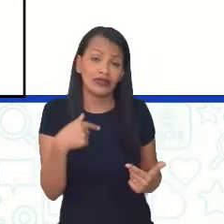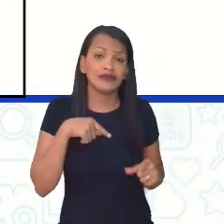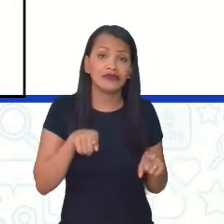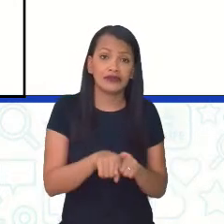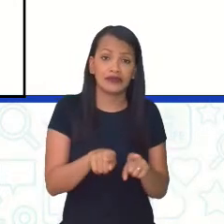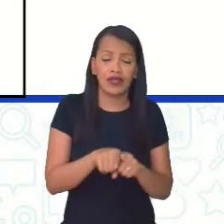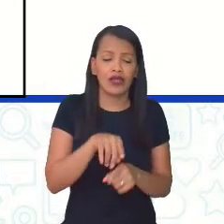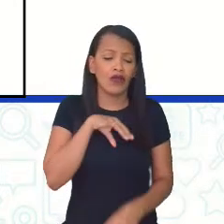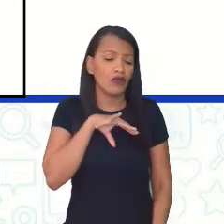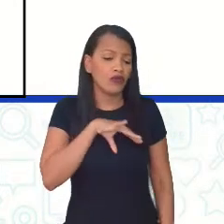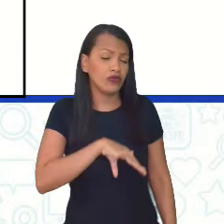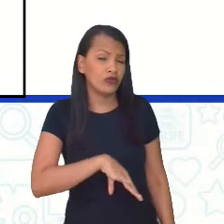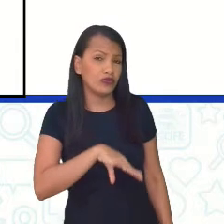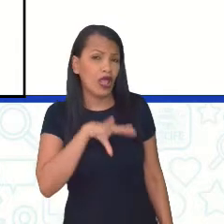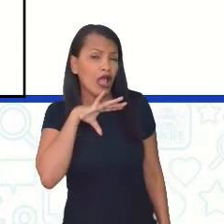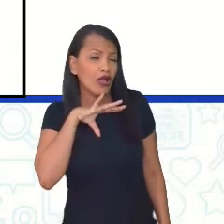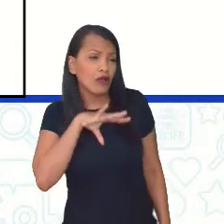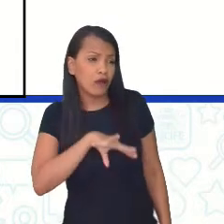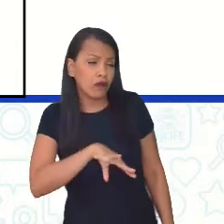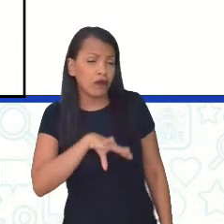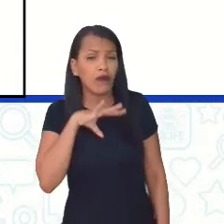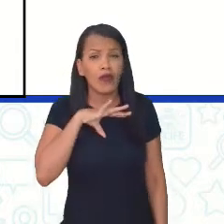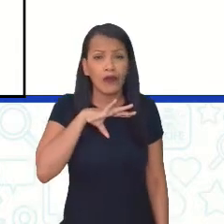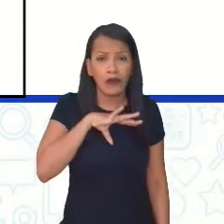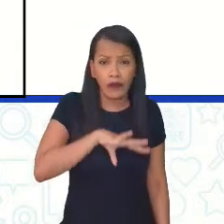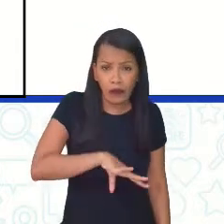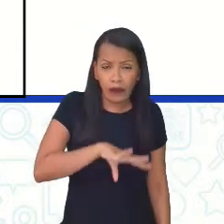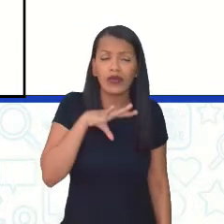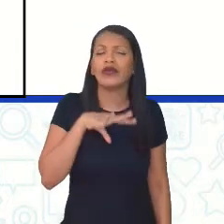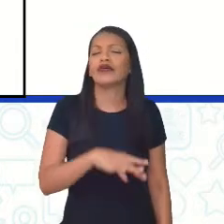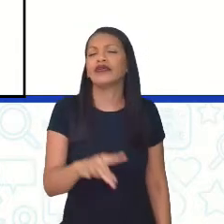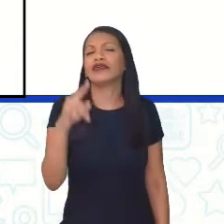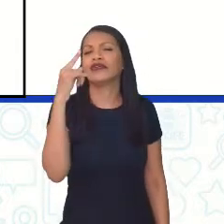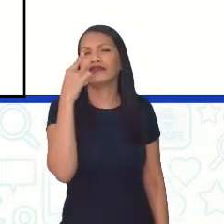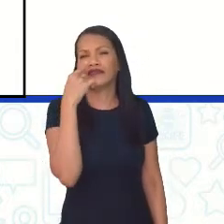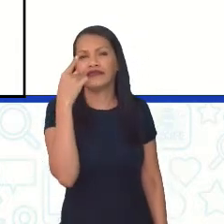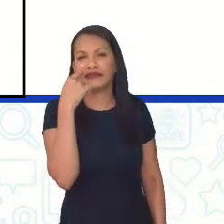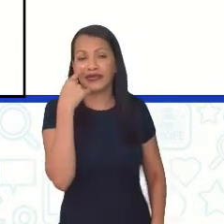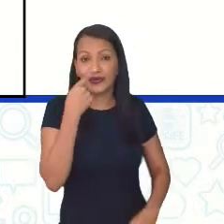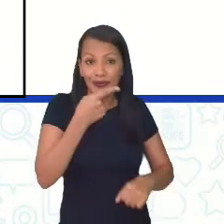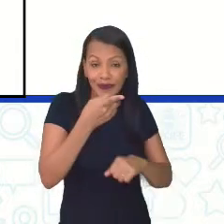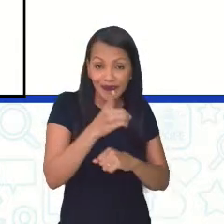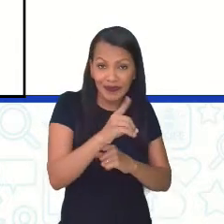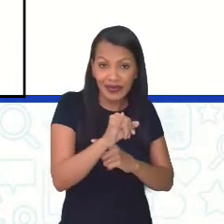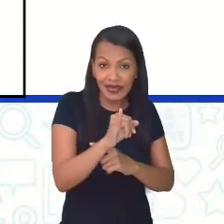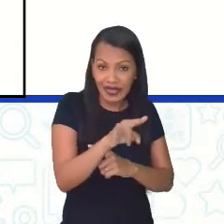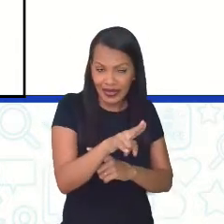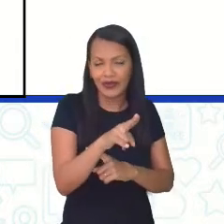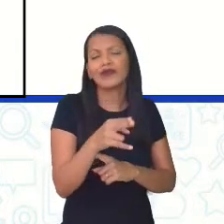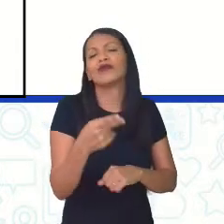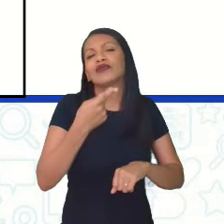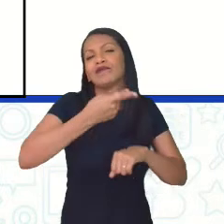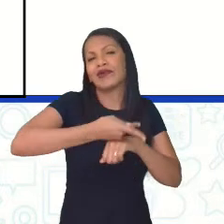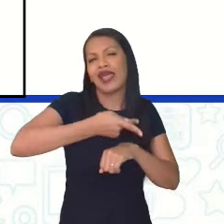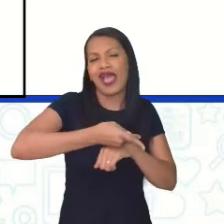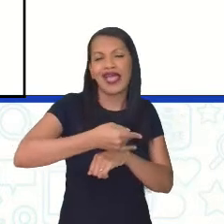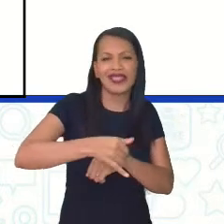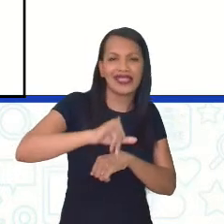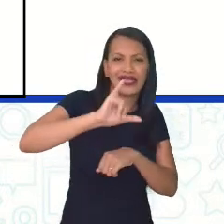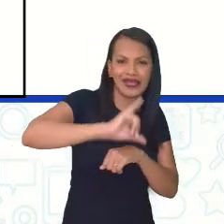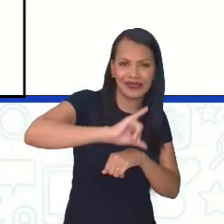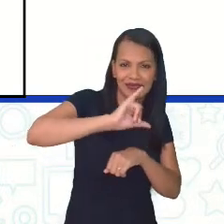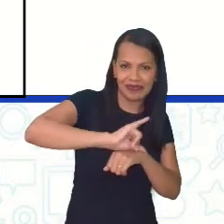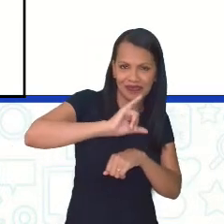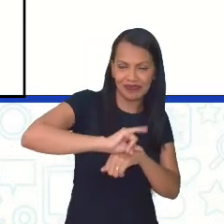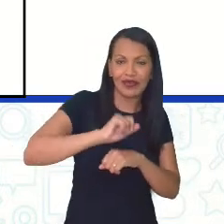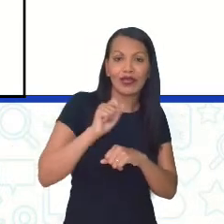às menstruações mais longas e abundantes, quando a gente viu no T de cobre e às vezes de prata, não é? Mas o DIU de